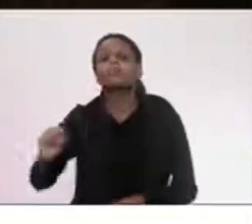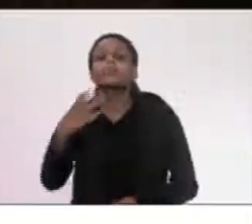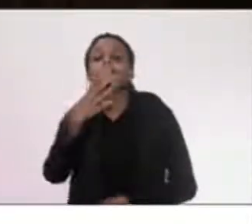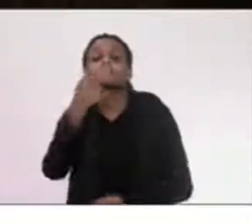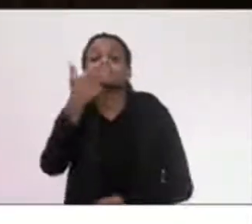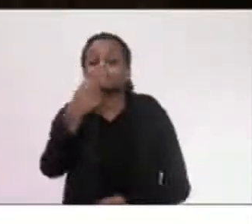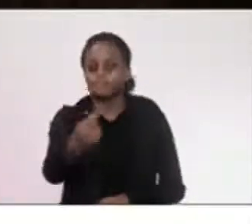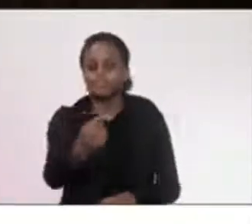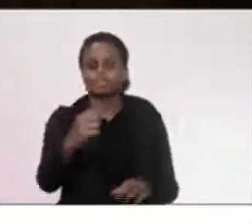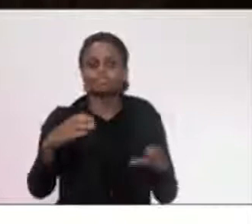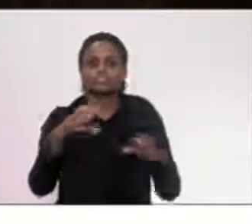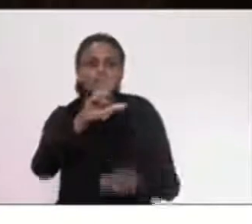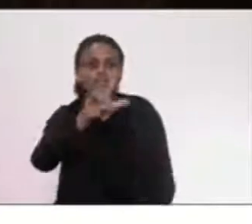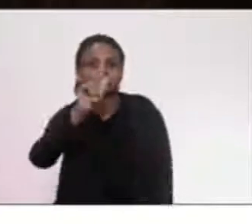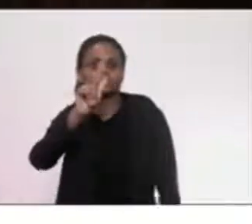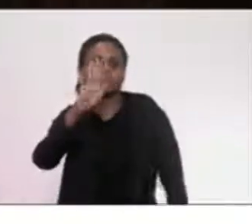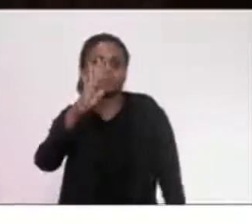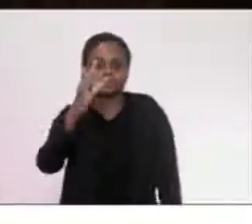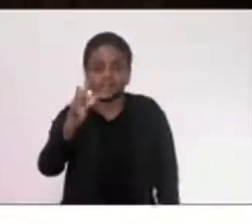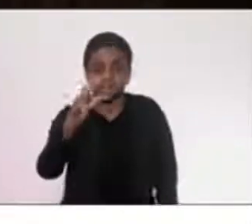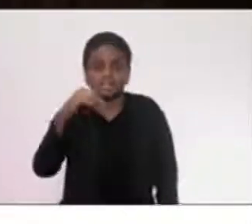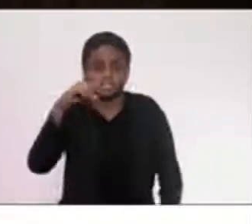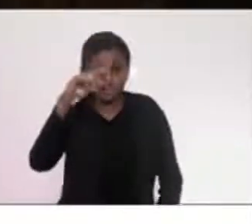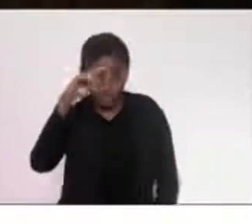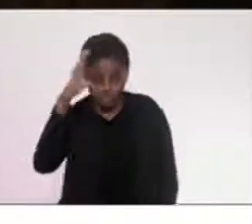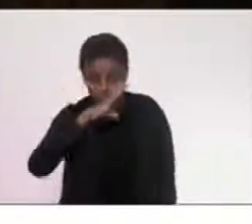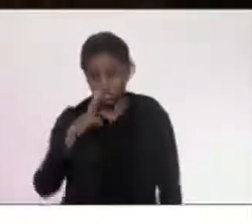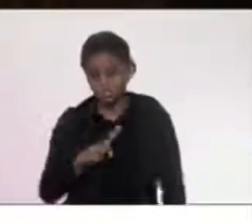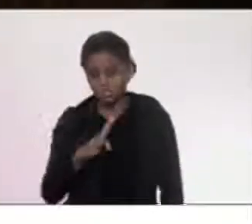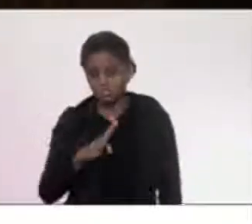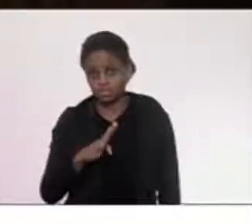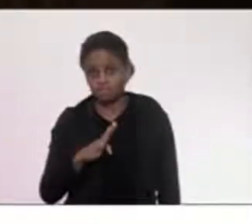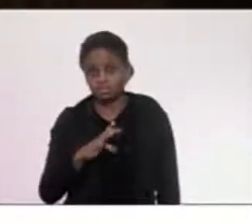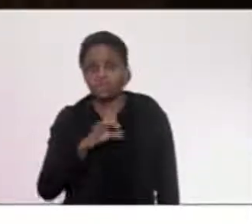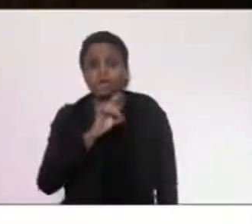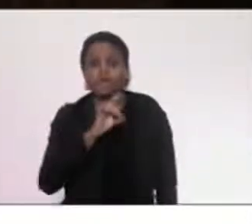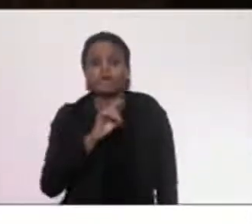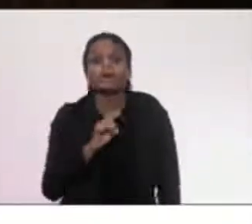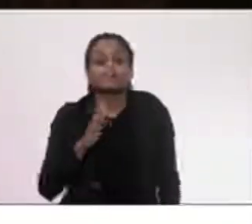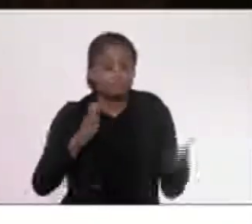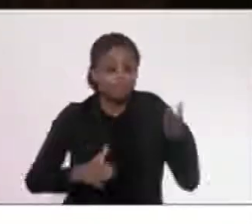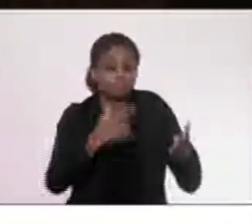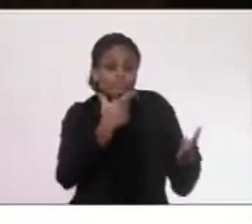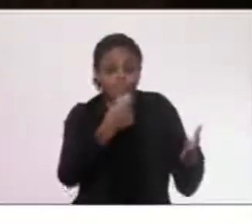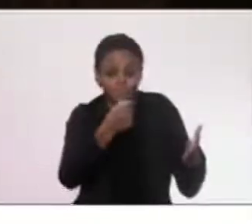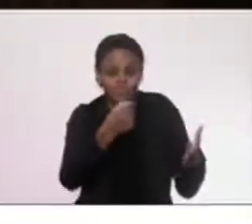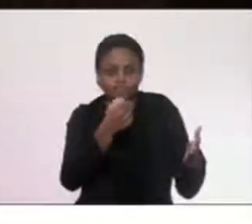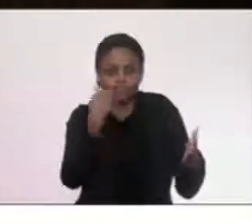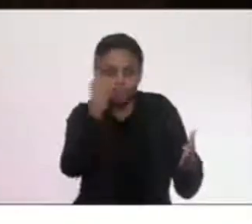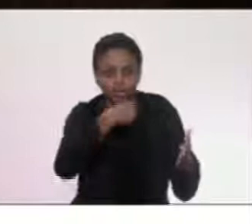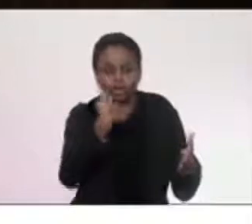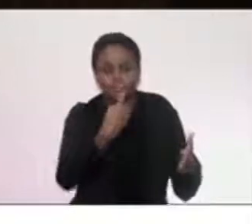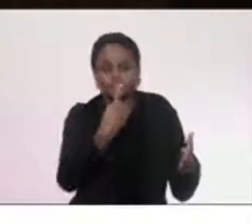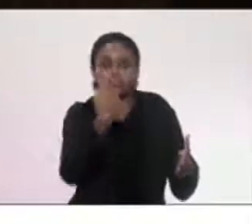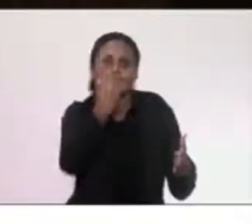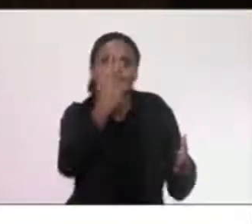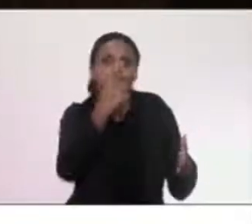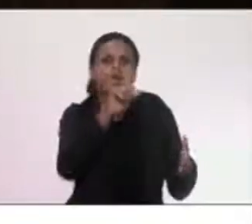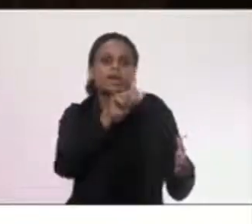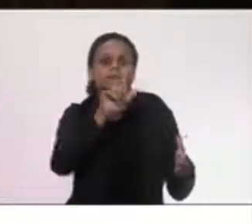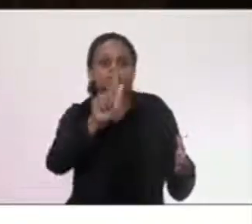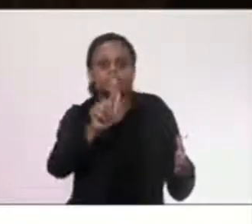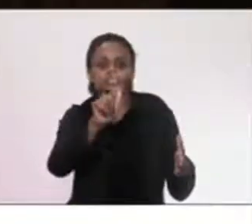420 LGBTs no Brasil, ou seja, a cada 20 horas um LGBTI é